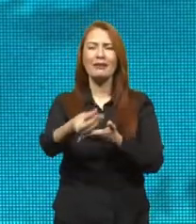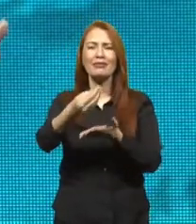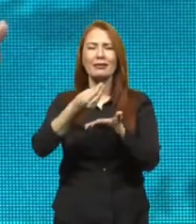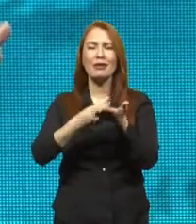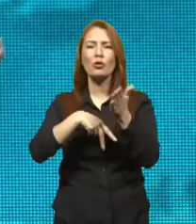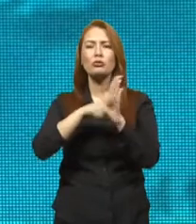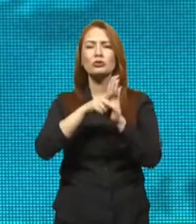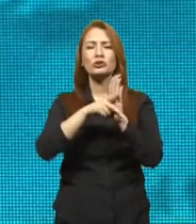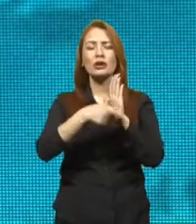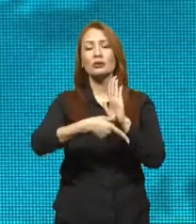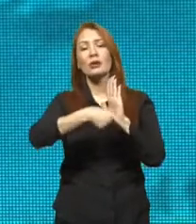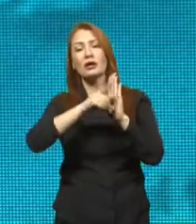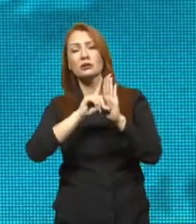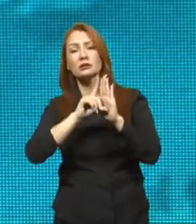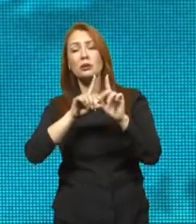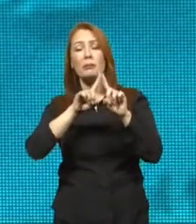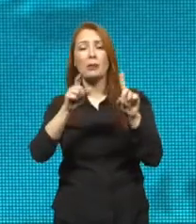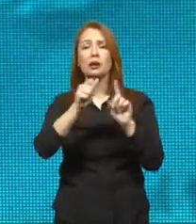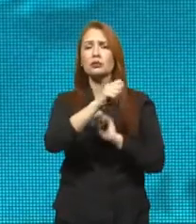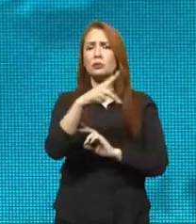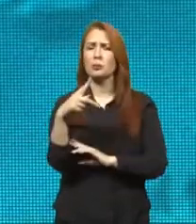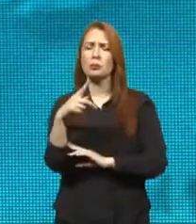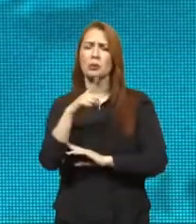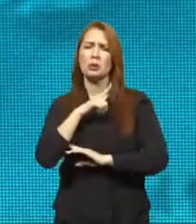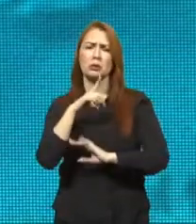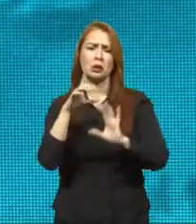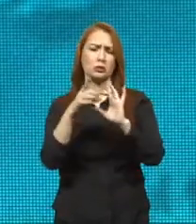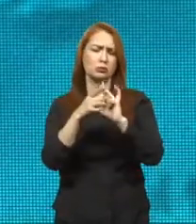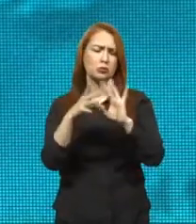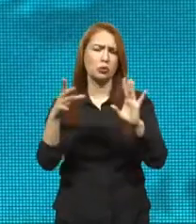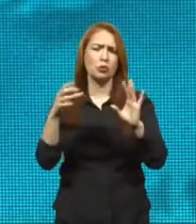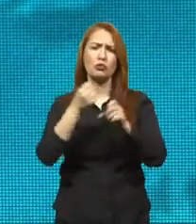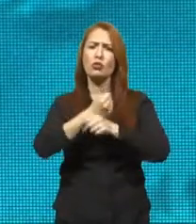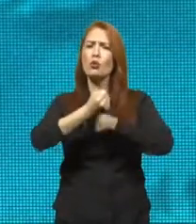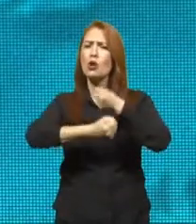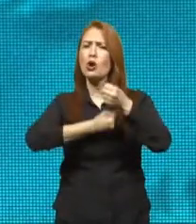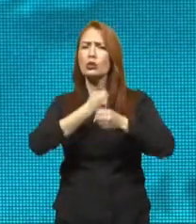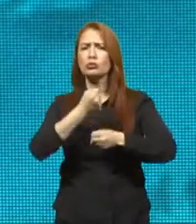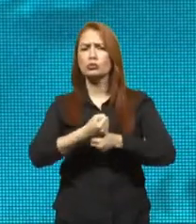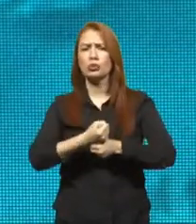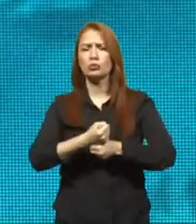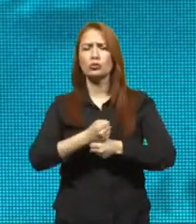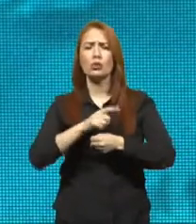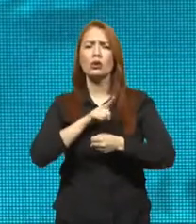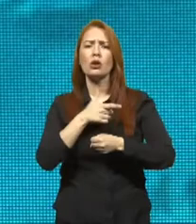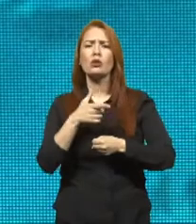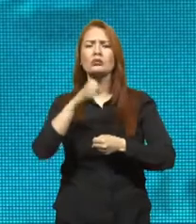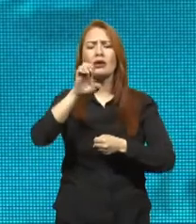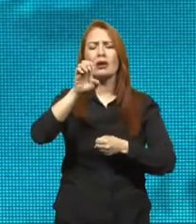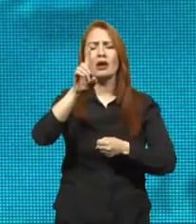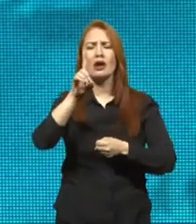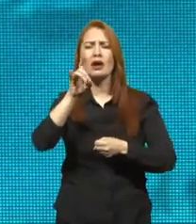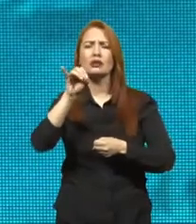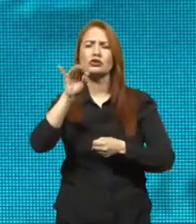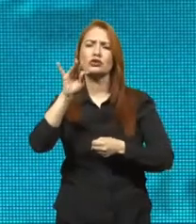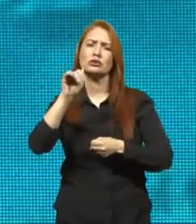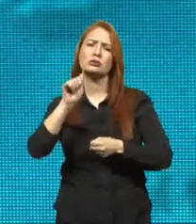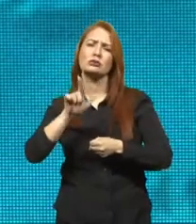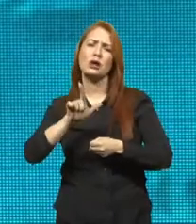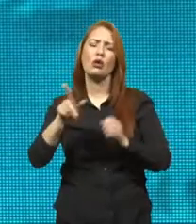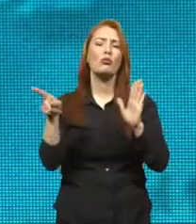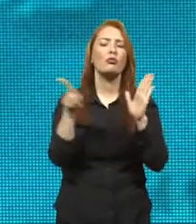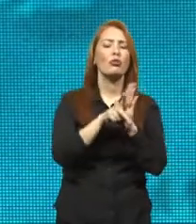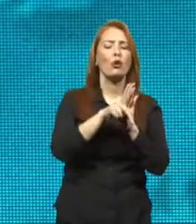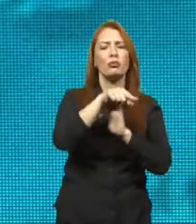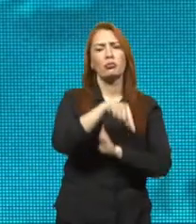está disponível o ano todo. A gente não tem também um edital para analisar, sim, projetos. Só para isso. Não, né? Não, ela pode ser colocada, o projeto